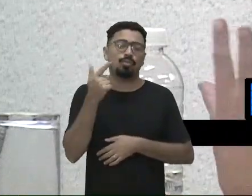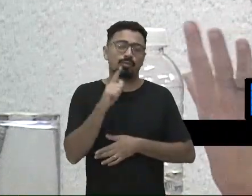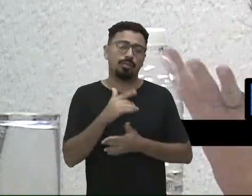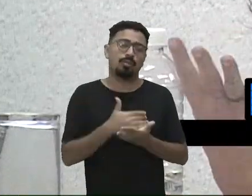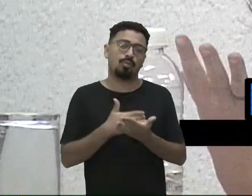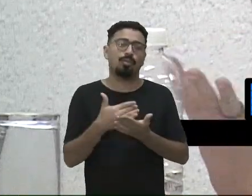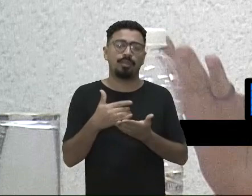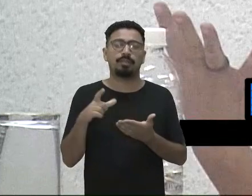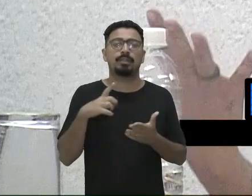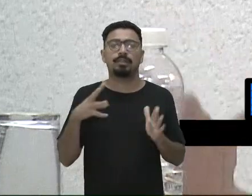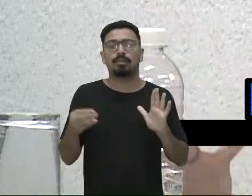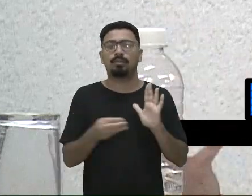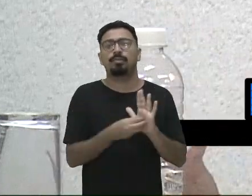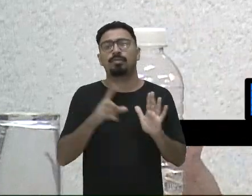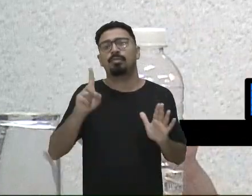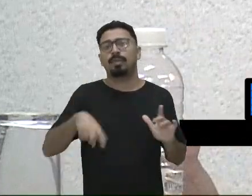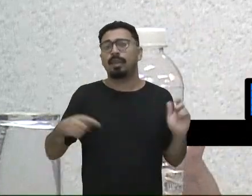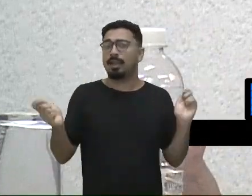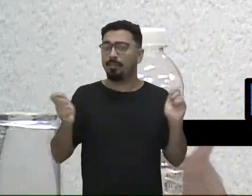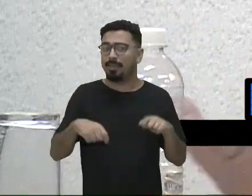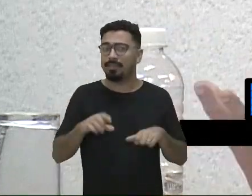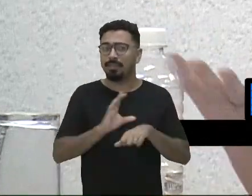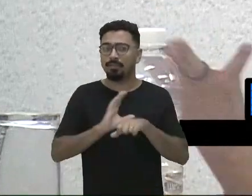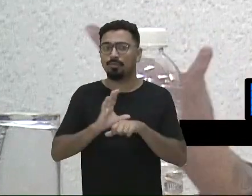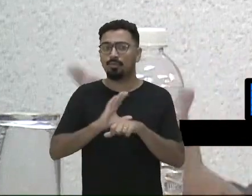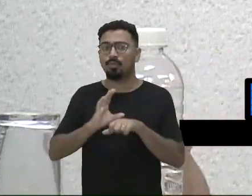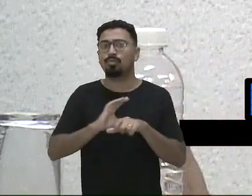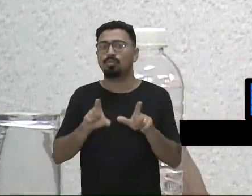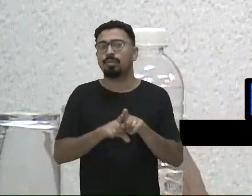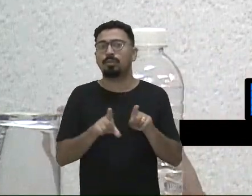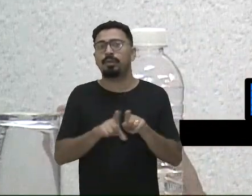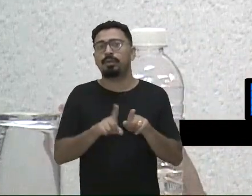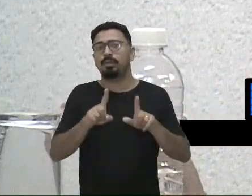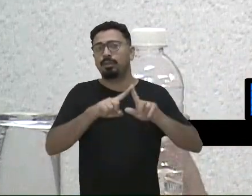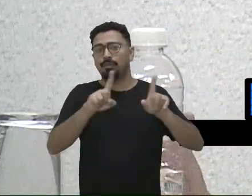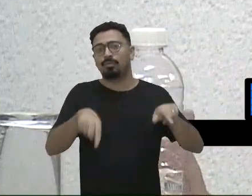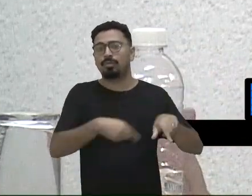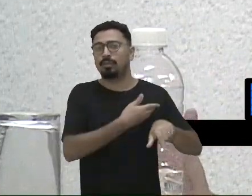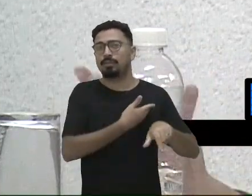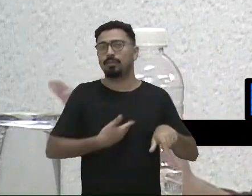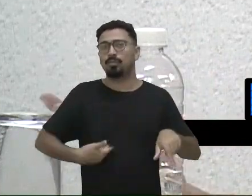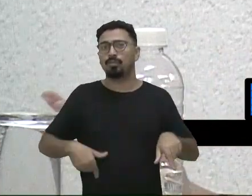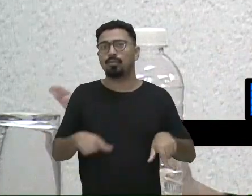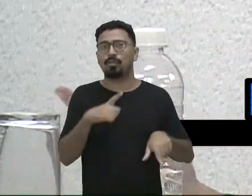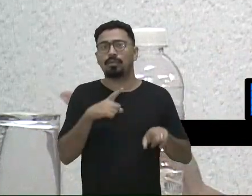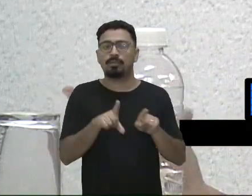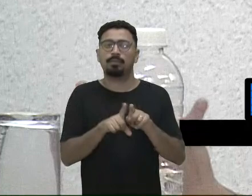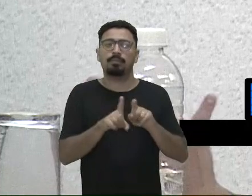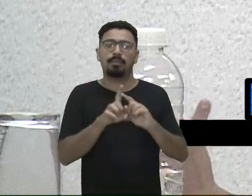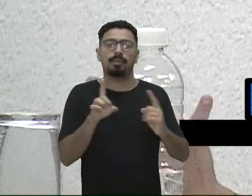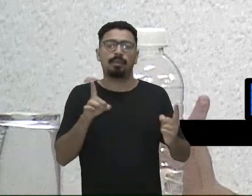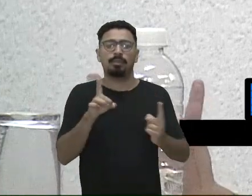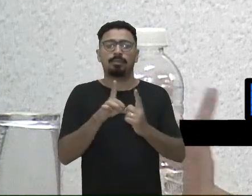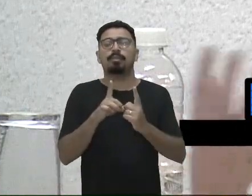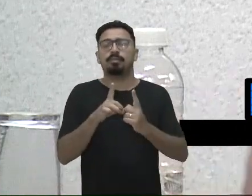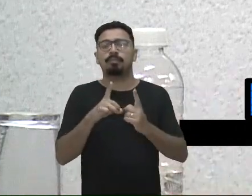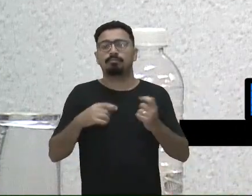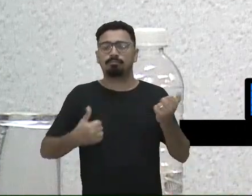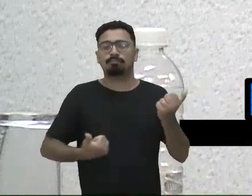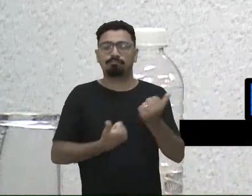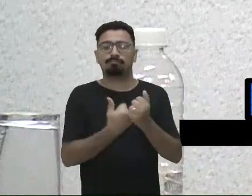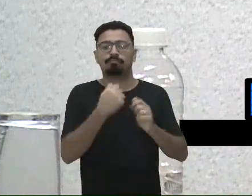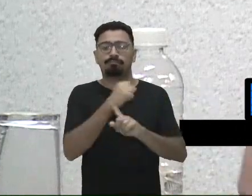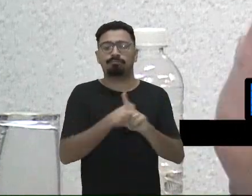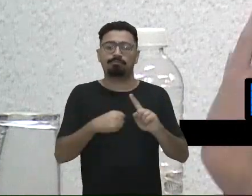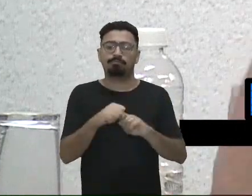ser incluso no orçamento do que a capacitação dos servidores municipais que atendem na assistência. E aí